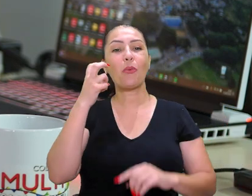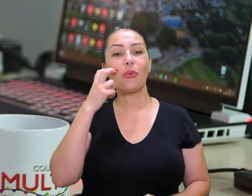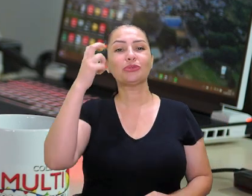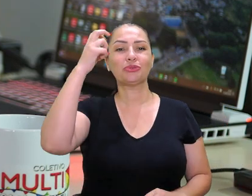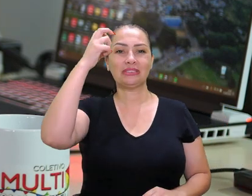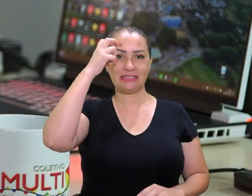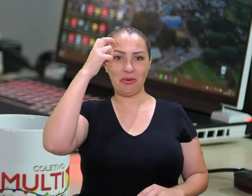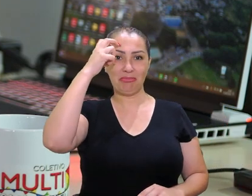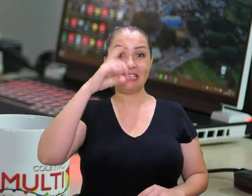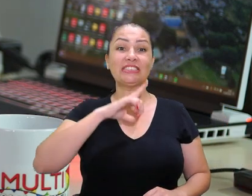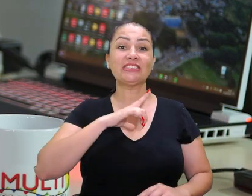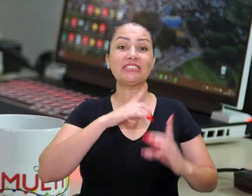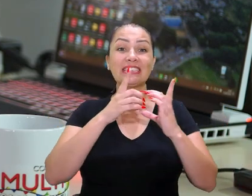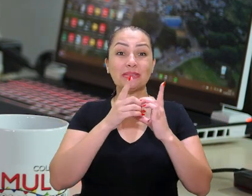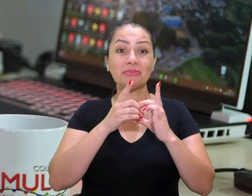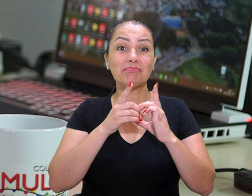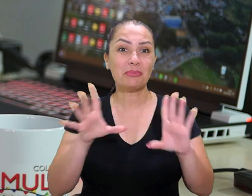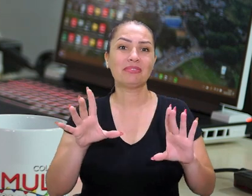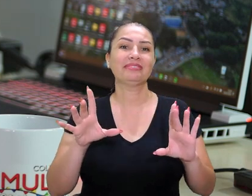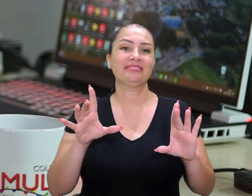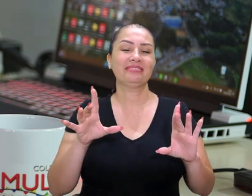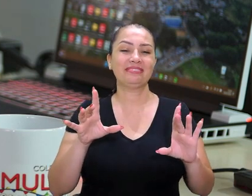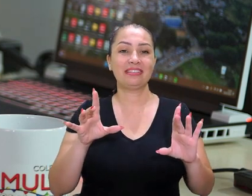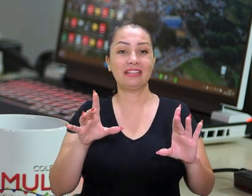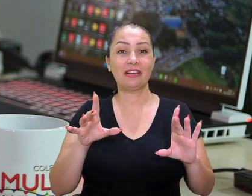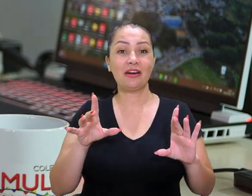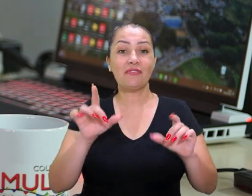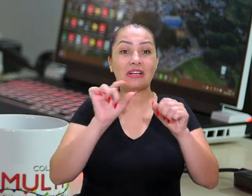gestava democraticamente, gesta ainda democraticamente, a